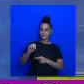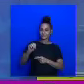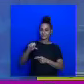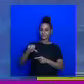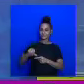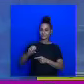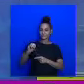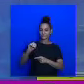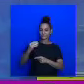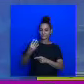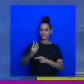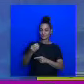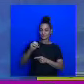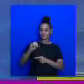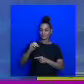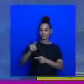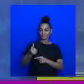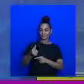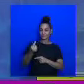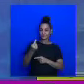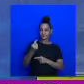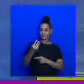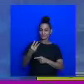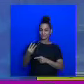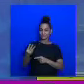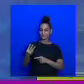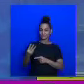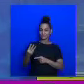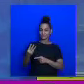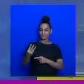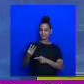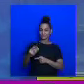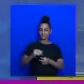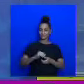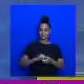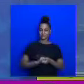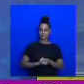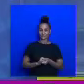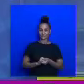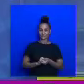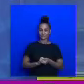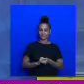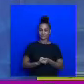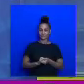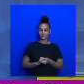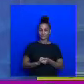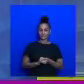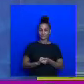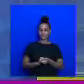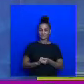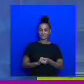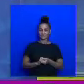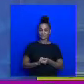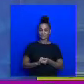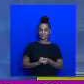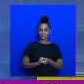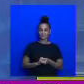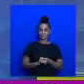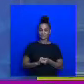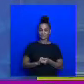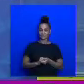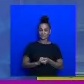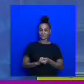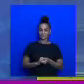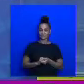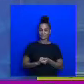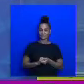09, 04, 06 e 13. As auditoras